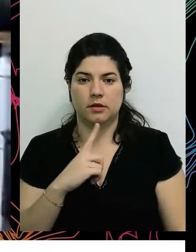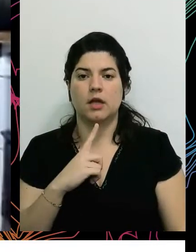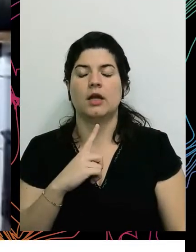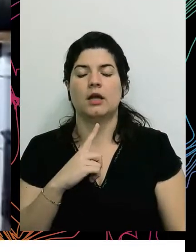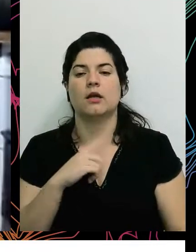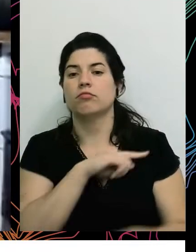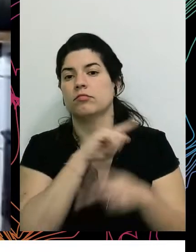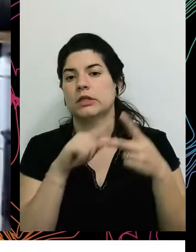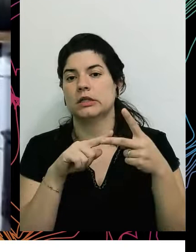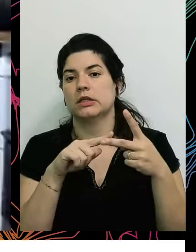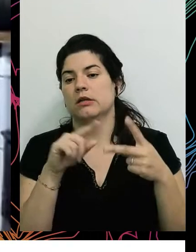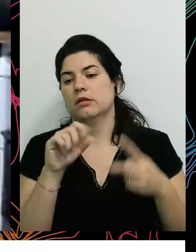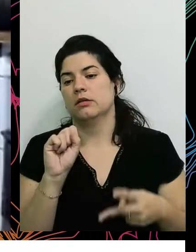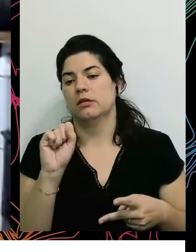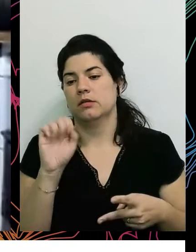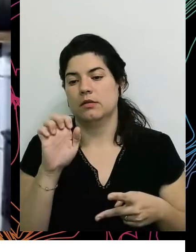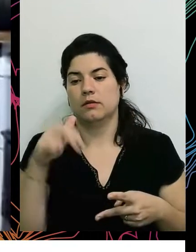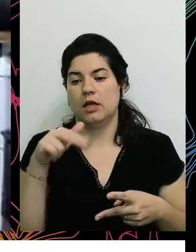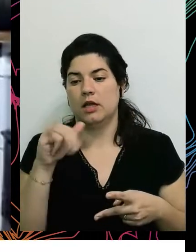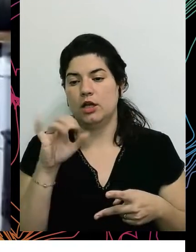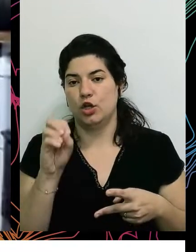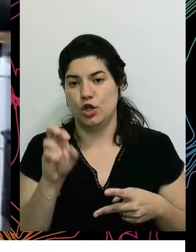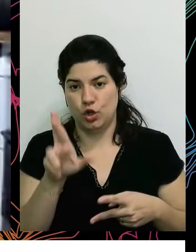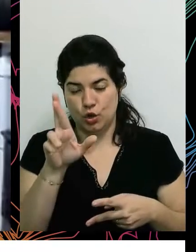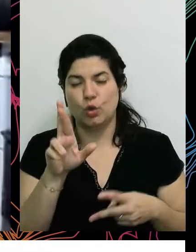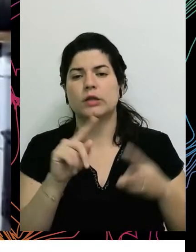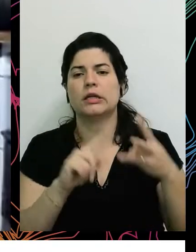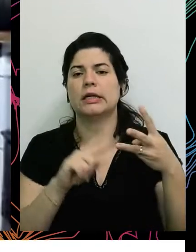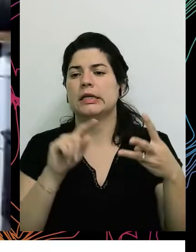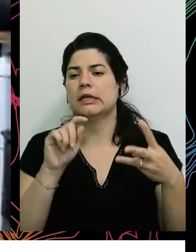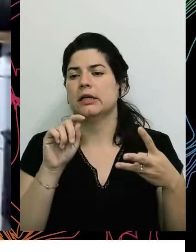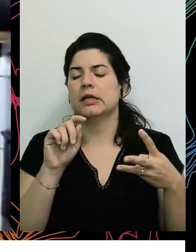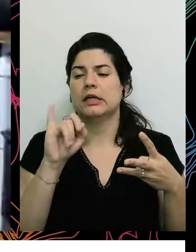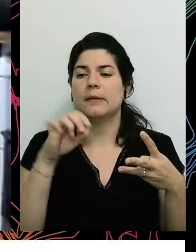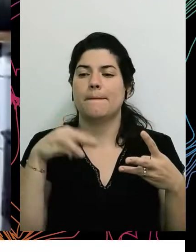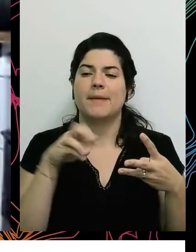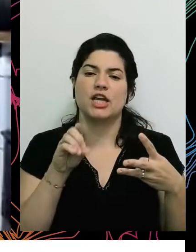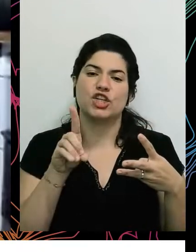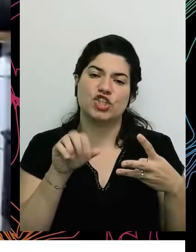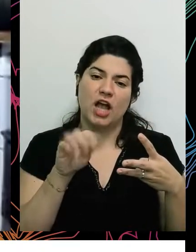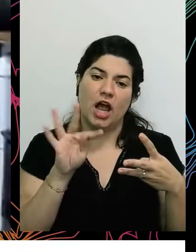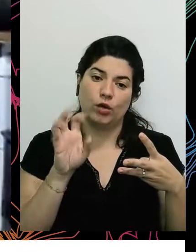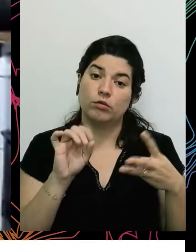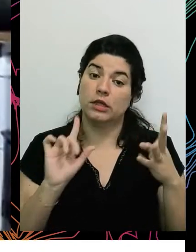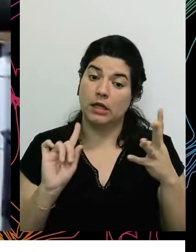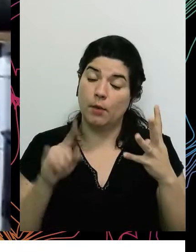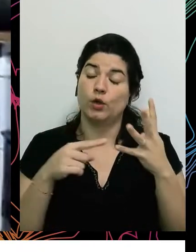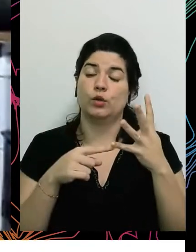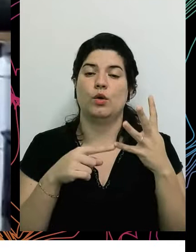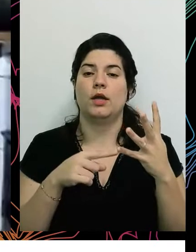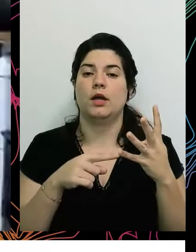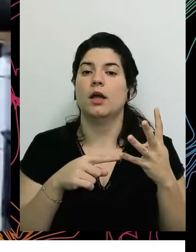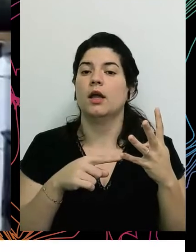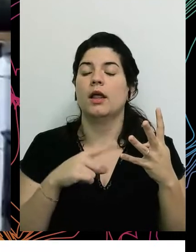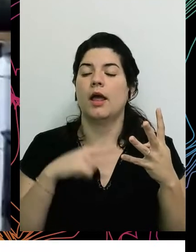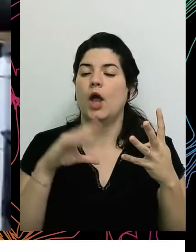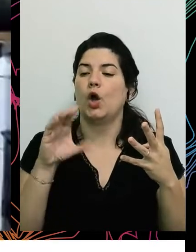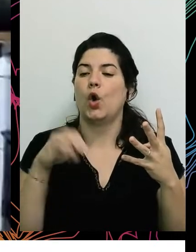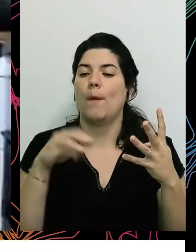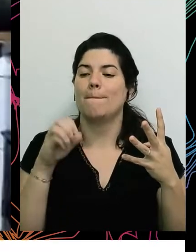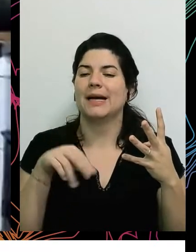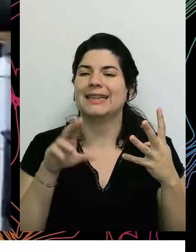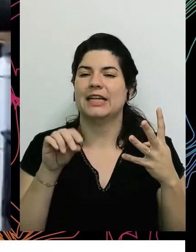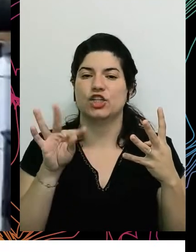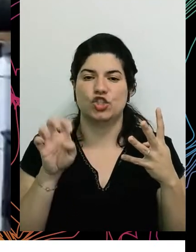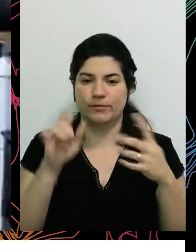a sênior DPO, para depois ir a imediato, e então comandante, né? Em algumas empresas, como aqui na Oceano,